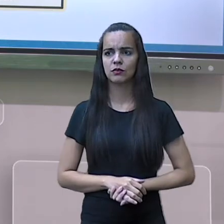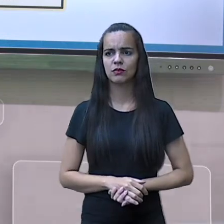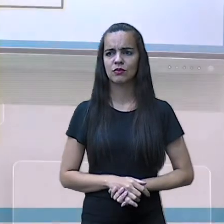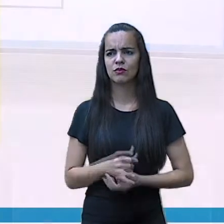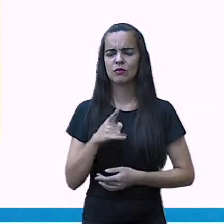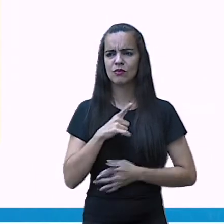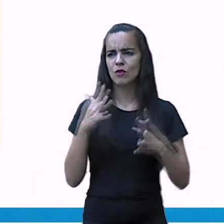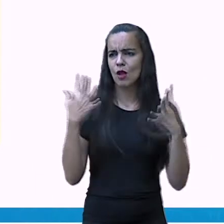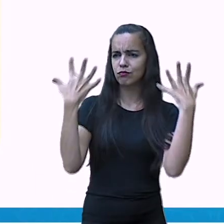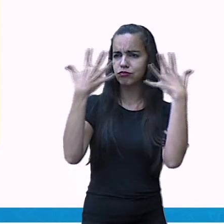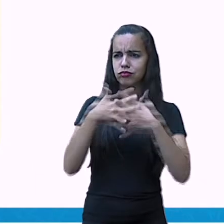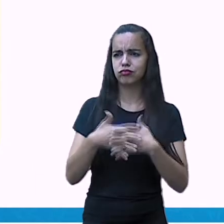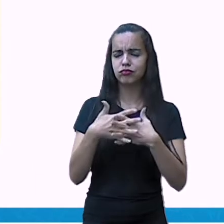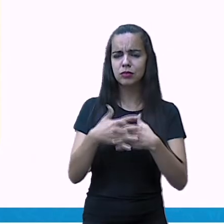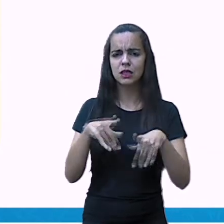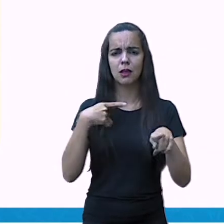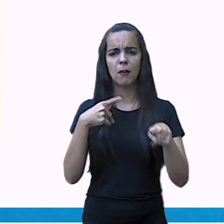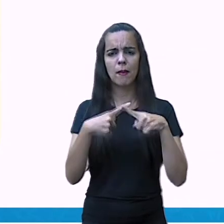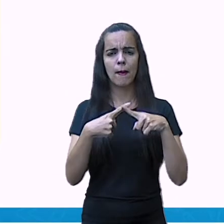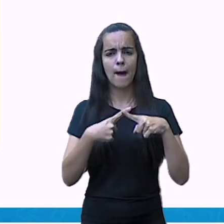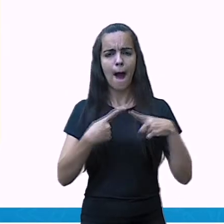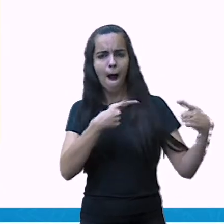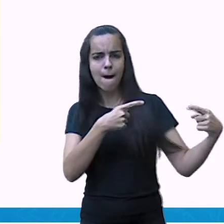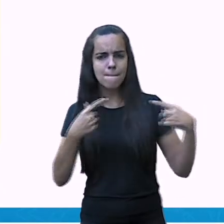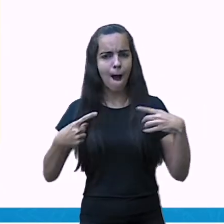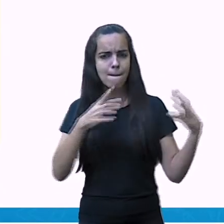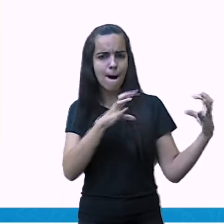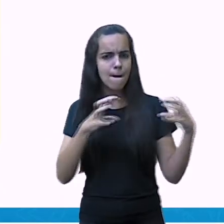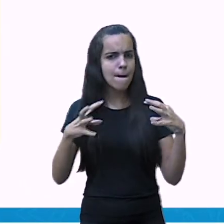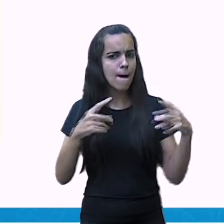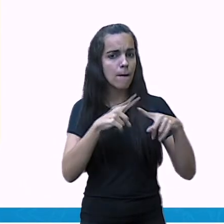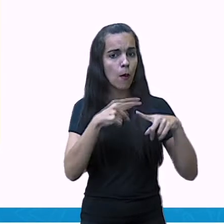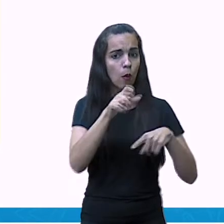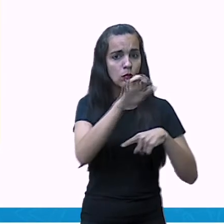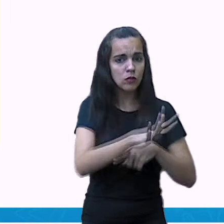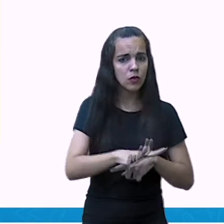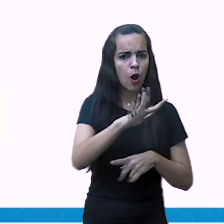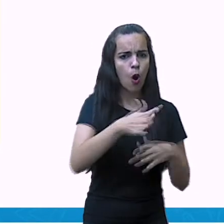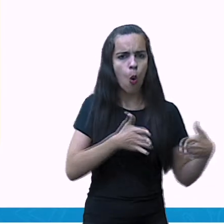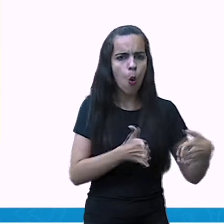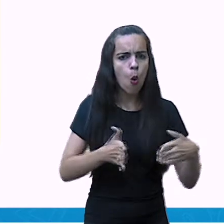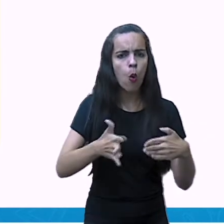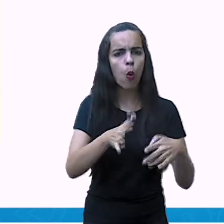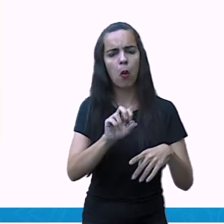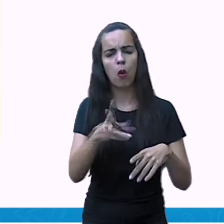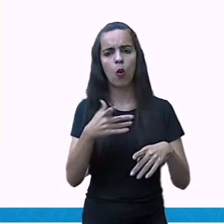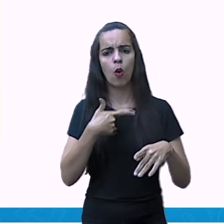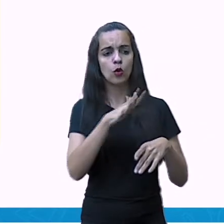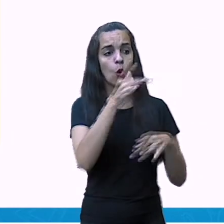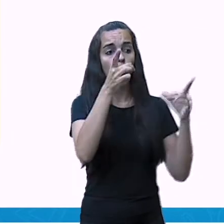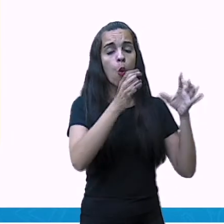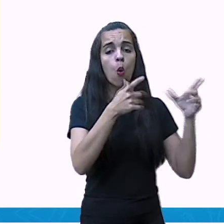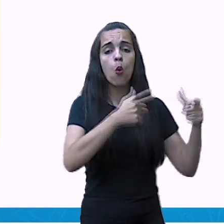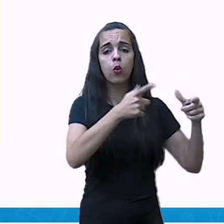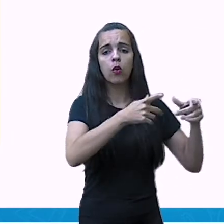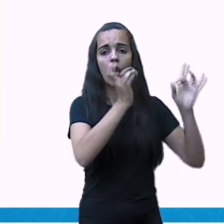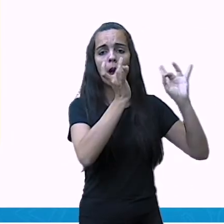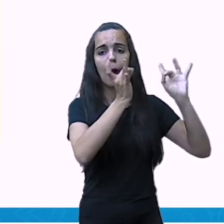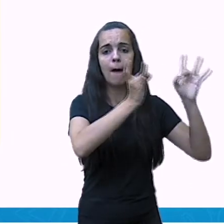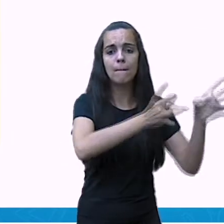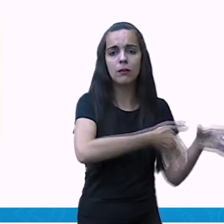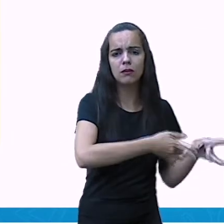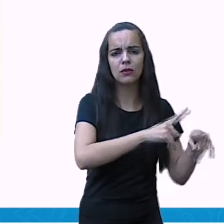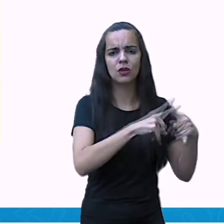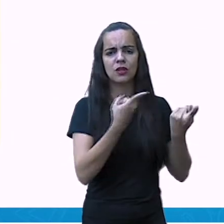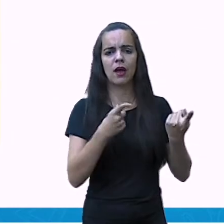Conflitos e disputas territoriais nas ruas, em áreas abandonadas, associadas ao tráfico e